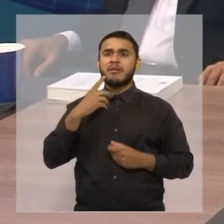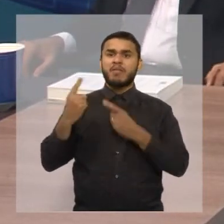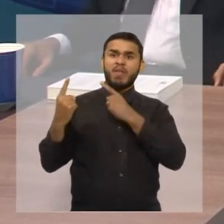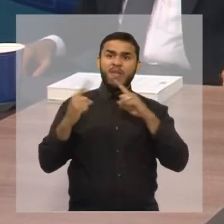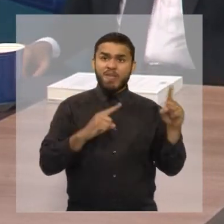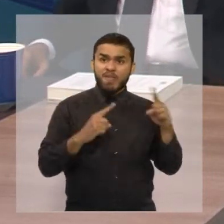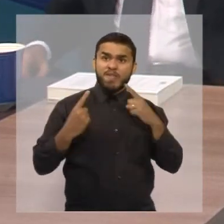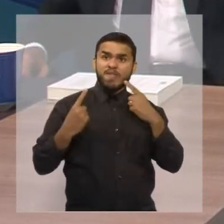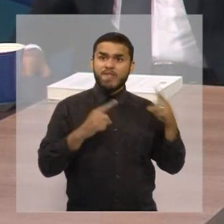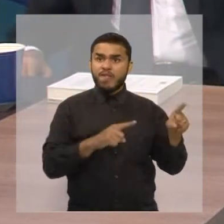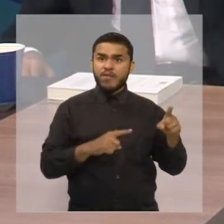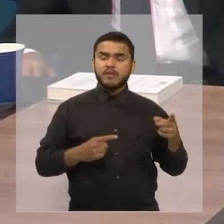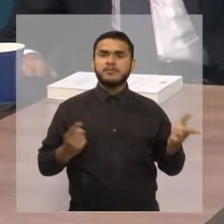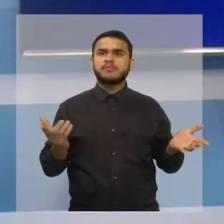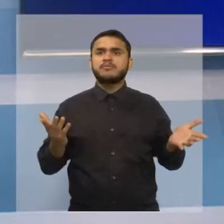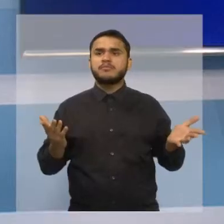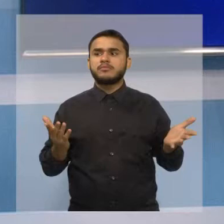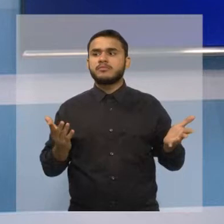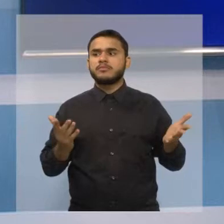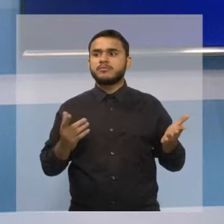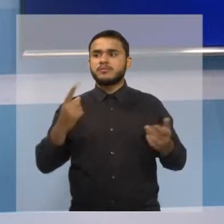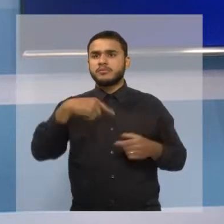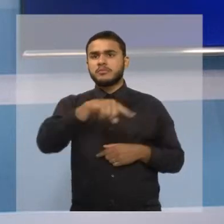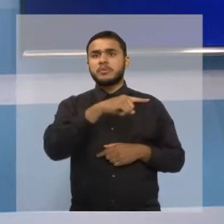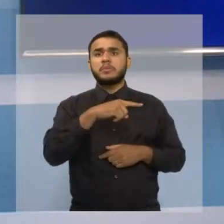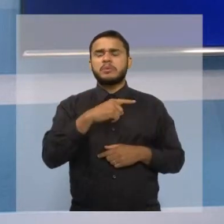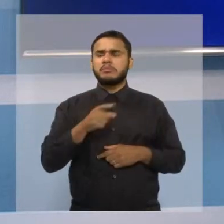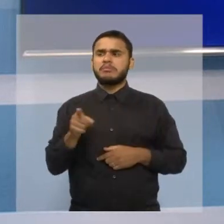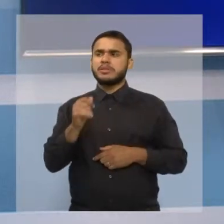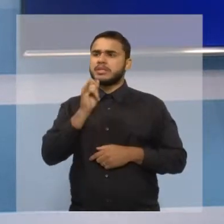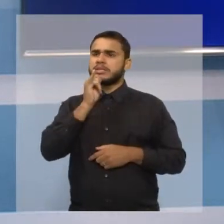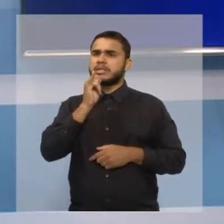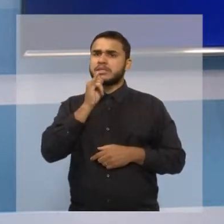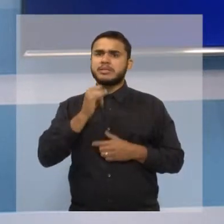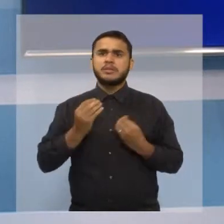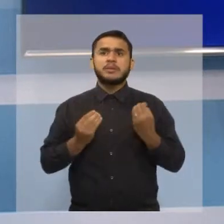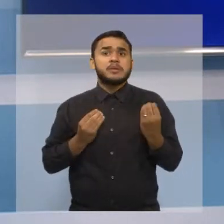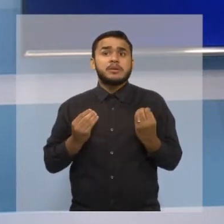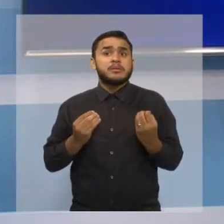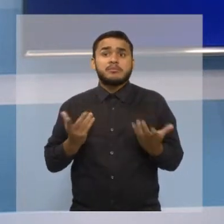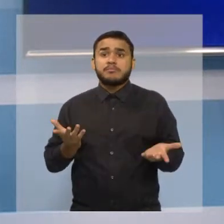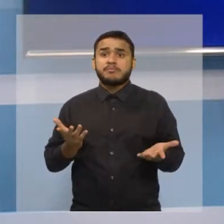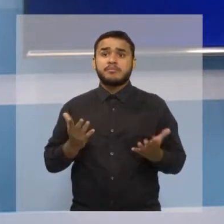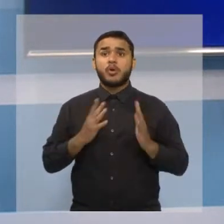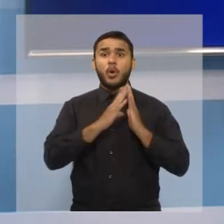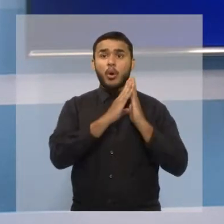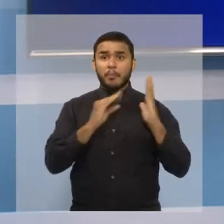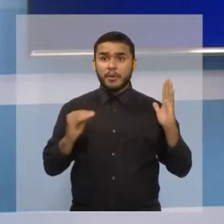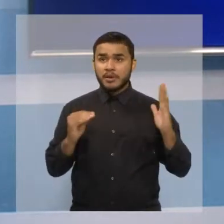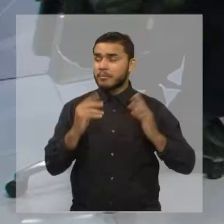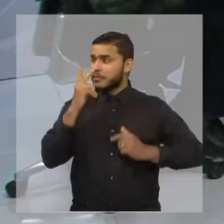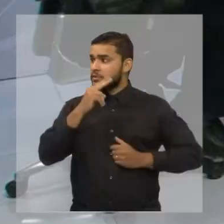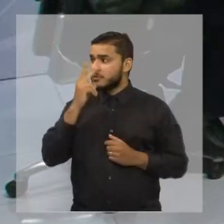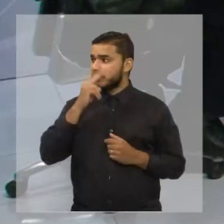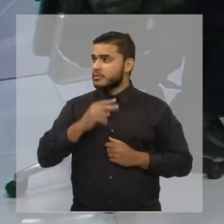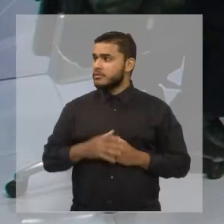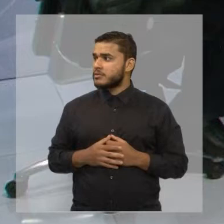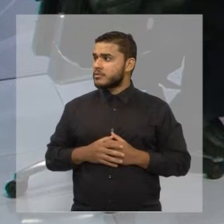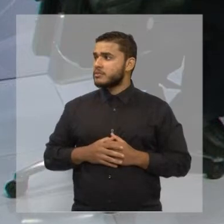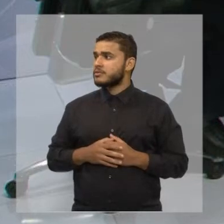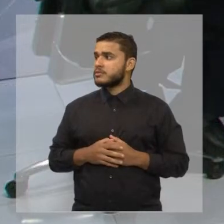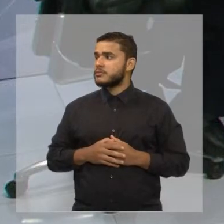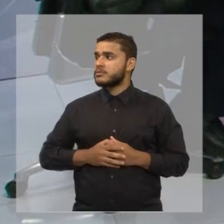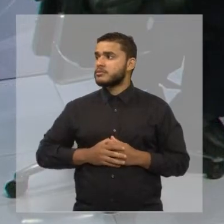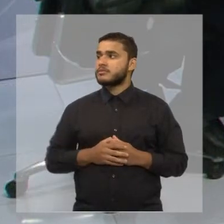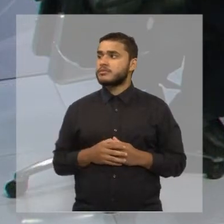a tudo isso, esse setor conservador, repetir um erro. Mas o primeiro, do outro. Não,